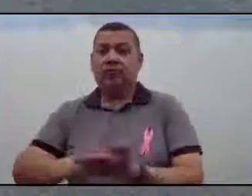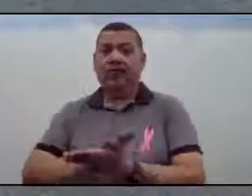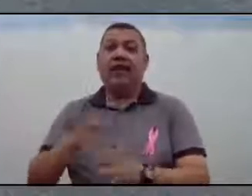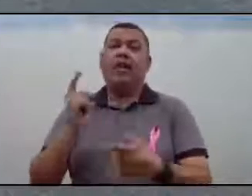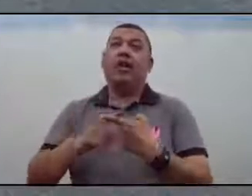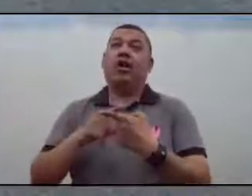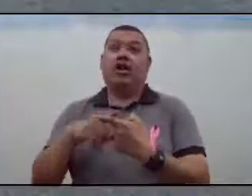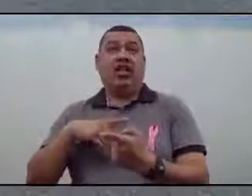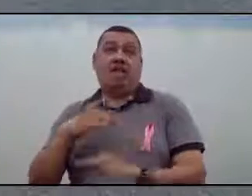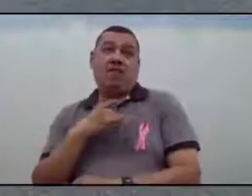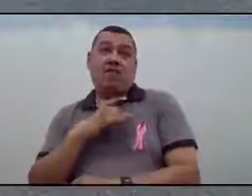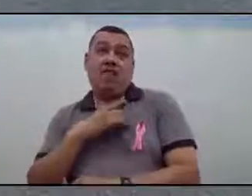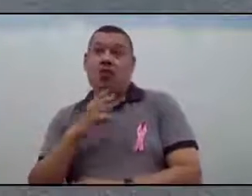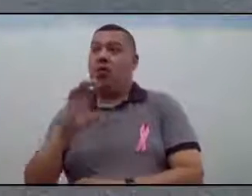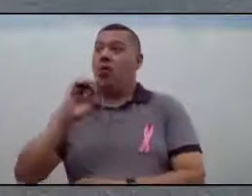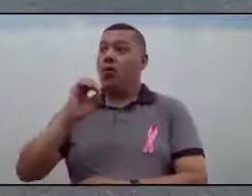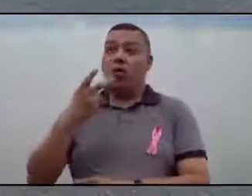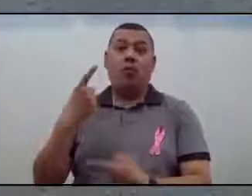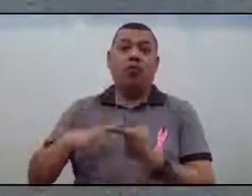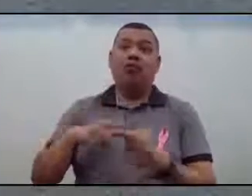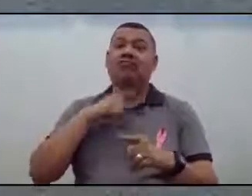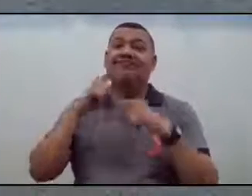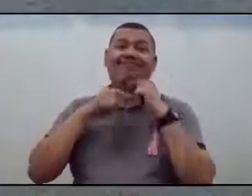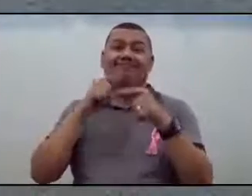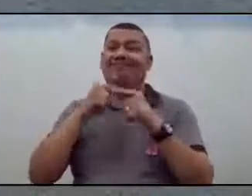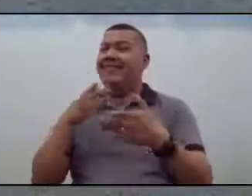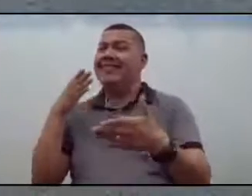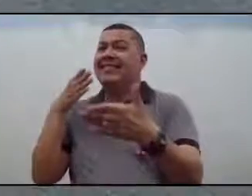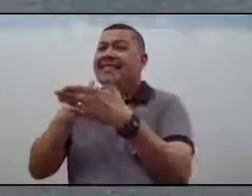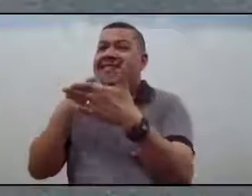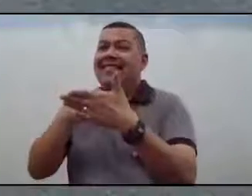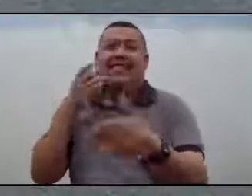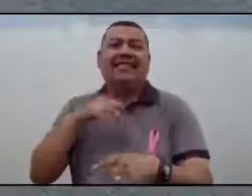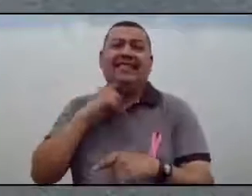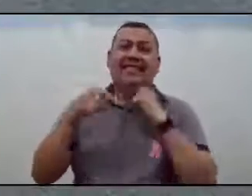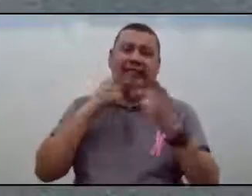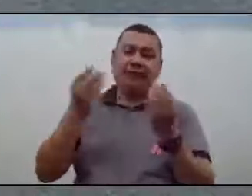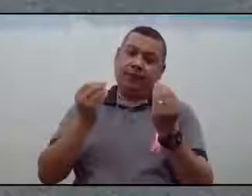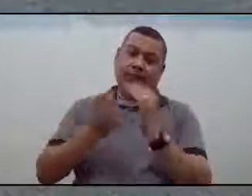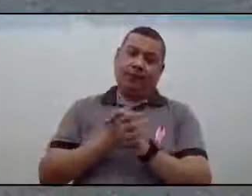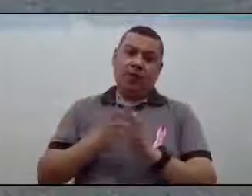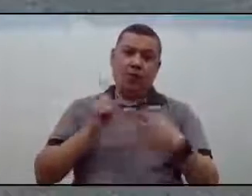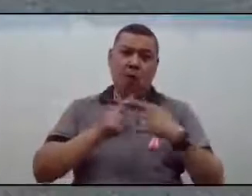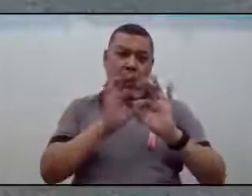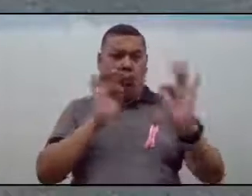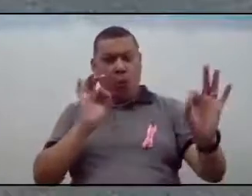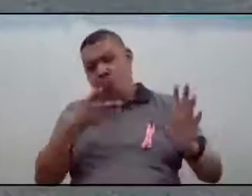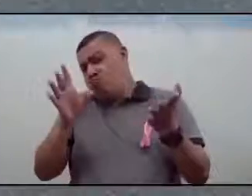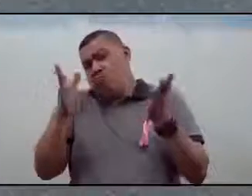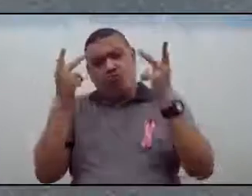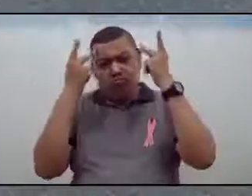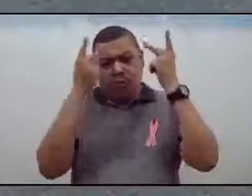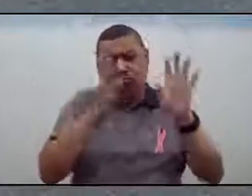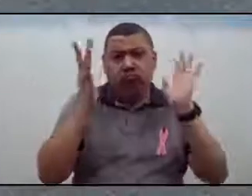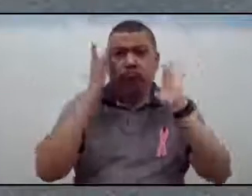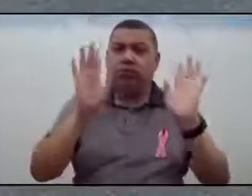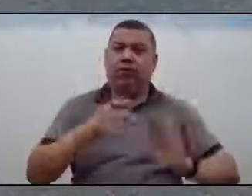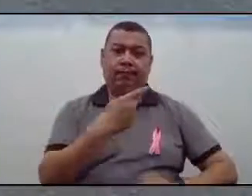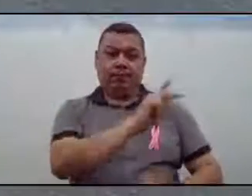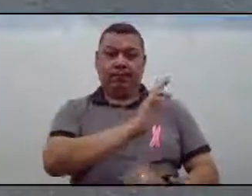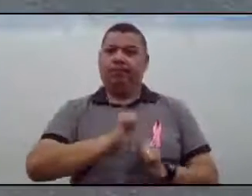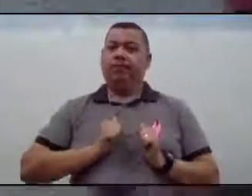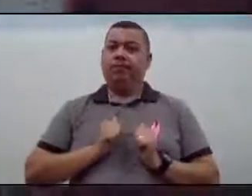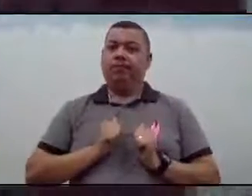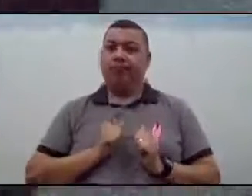agulha e outros por não ter condições de realmente ir lá no ponto de vacinação para tomar a sua vacina, para ficar